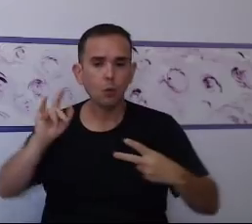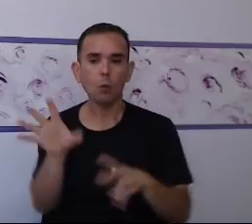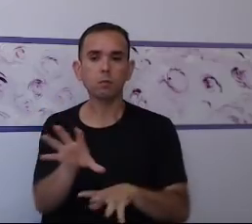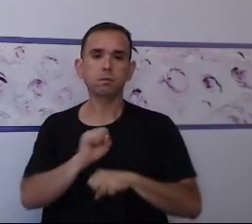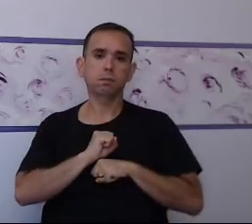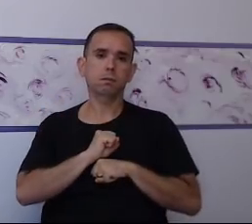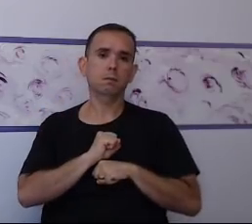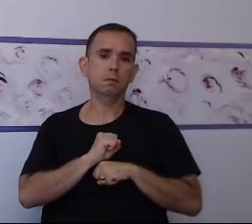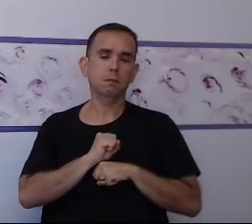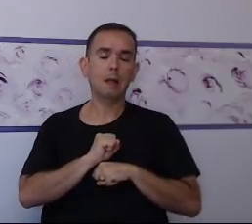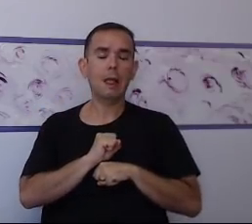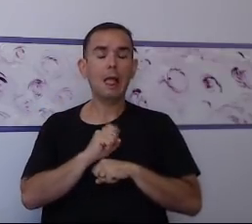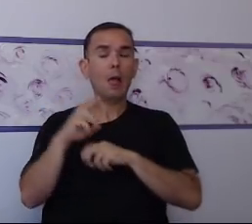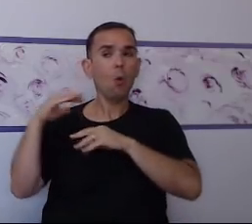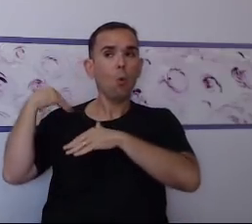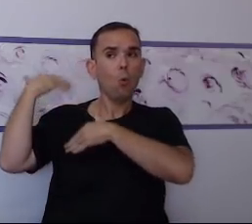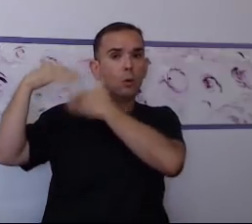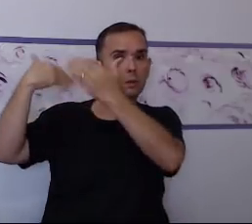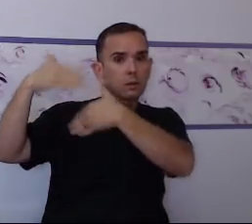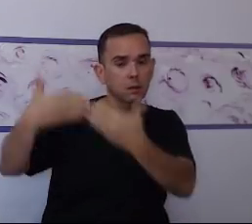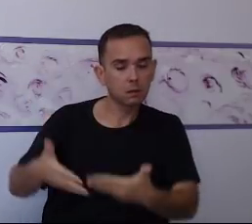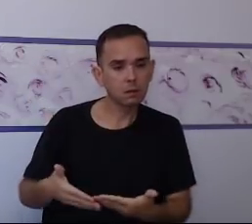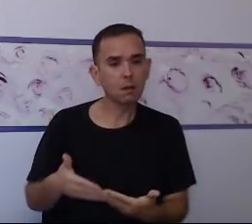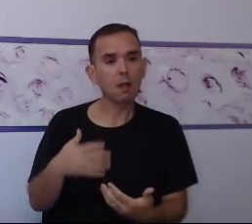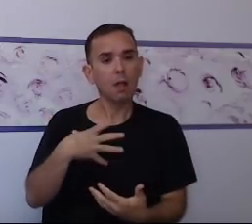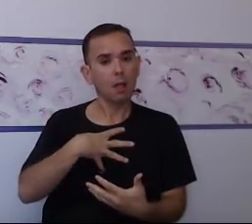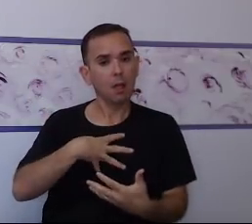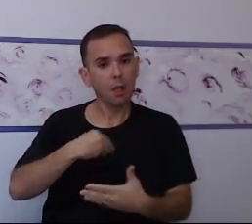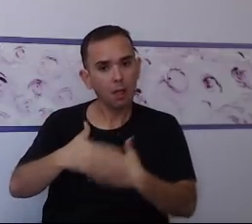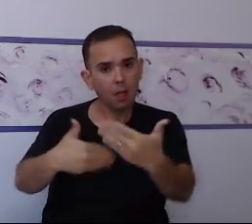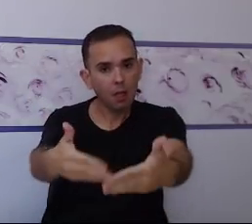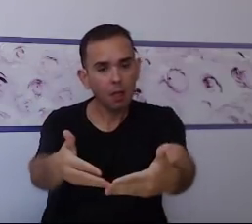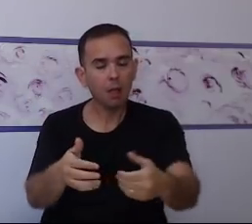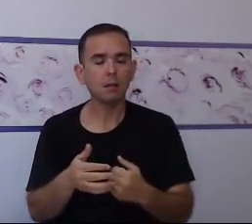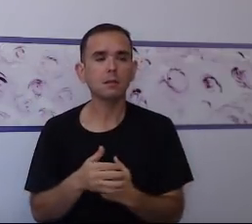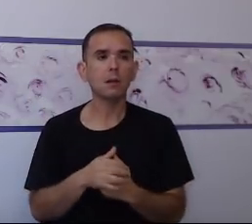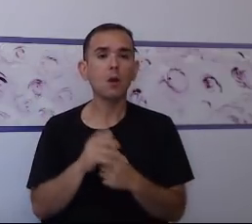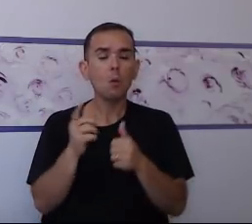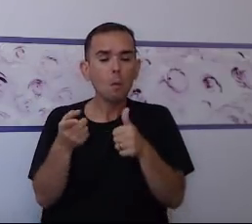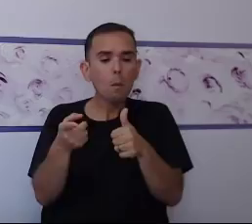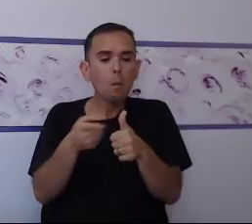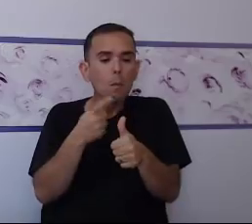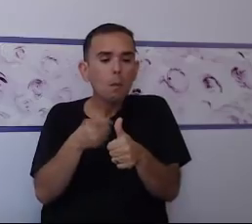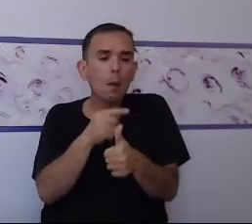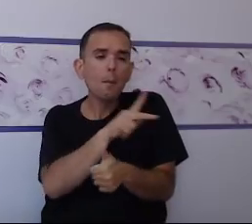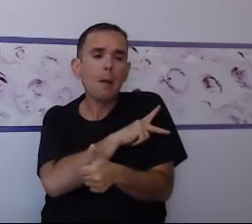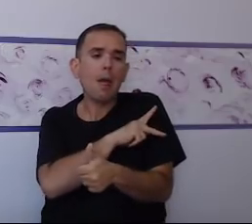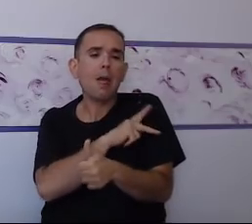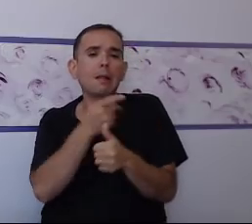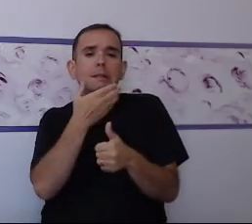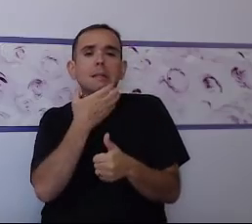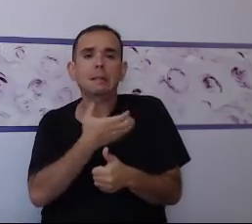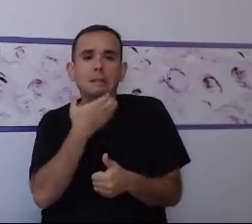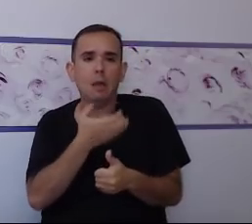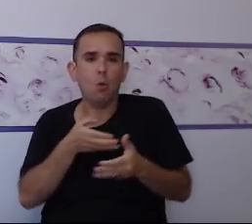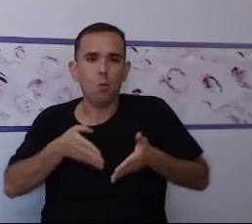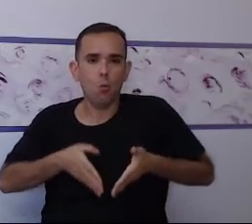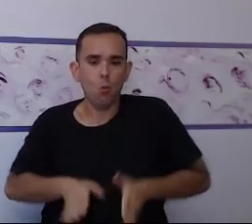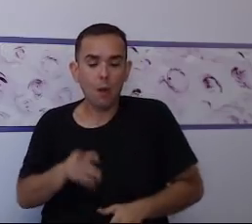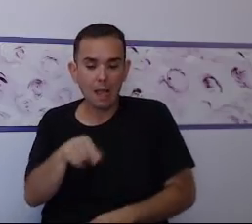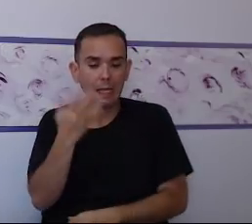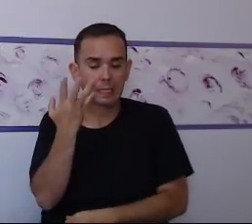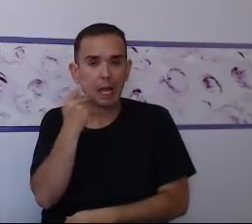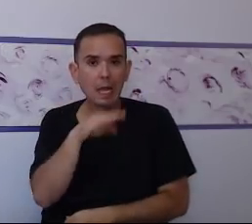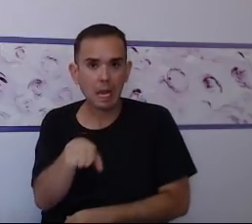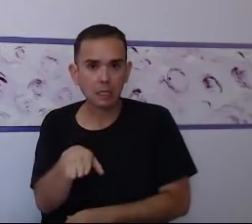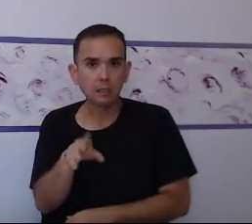Então, hereditário, ele já tinha o gene, então ele já, no pré-natal, já foi diagnosticado que essa criança, que